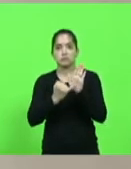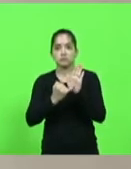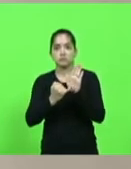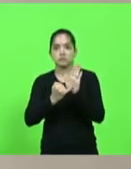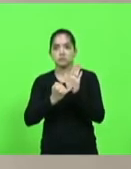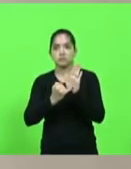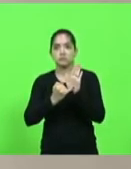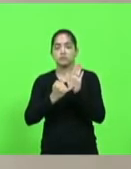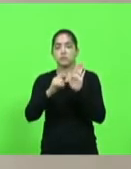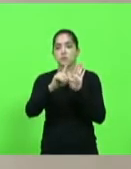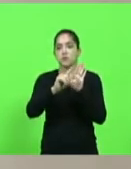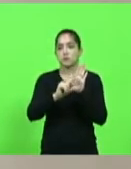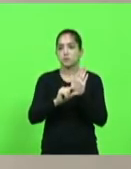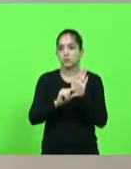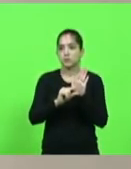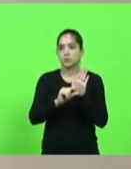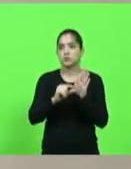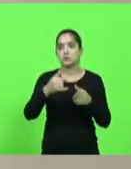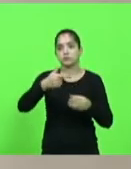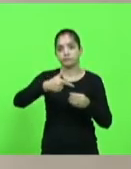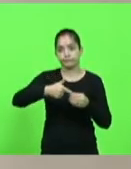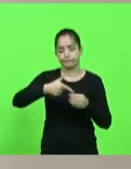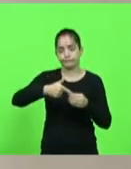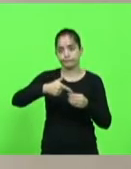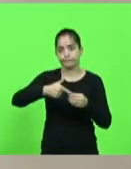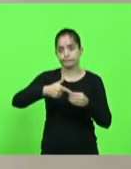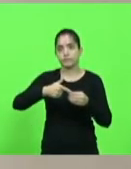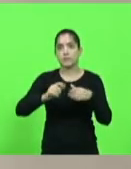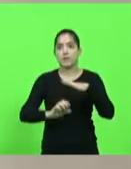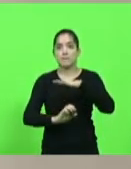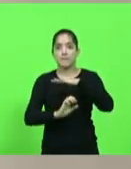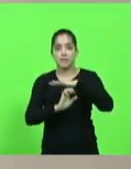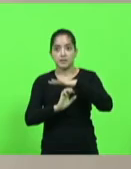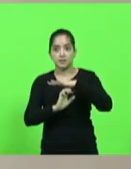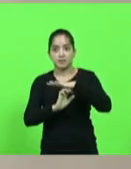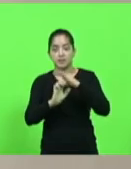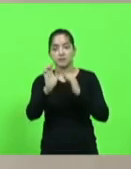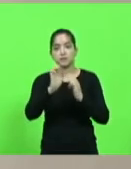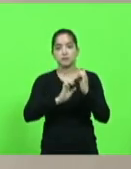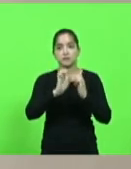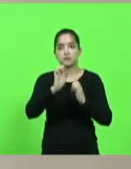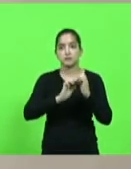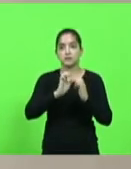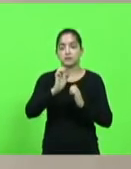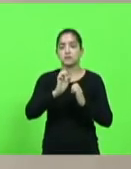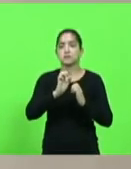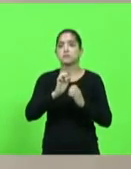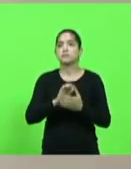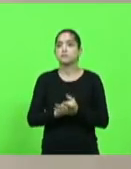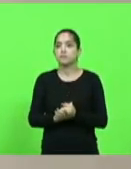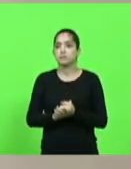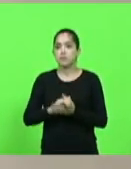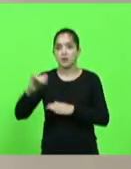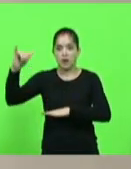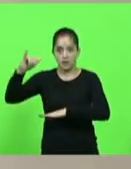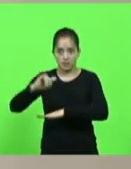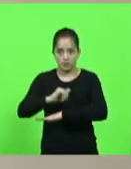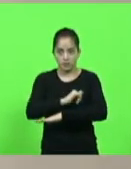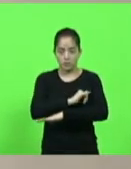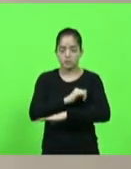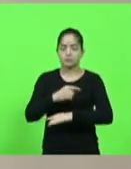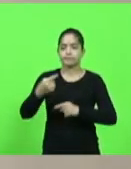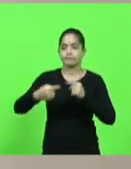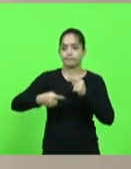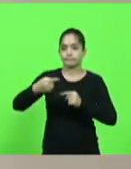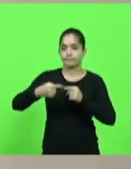incidentes sobre o combustível para empresas interessadas em operar na modalidade de aeroporto regional. Em discussão.